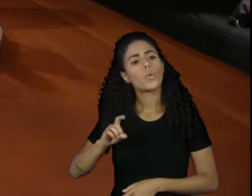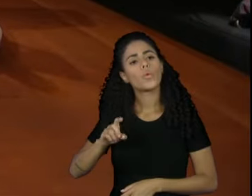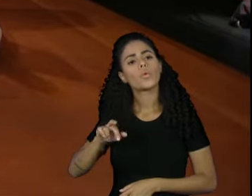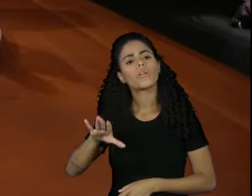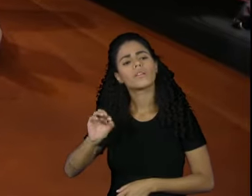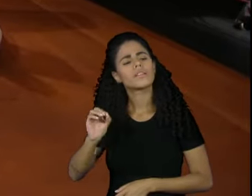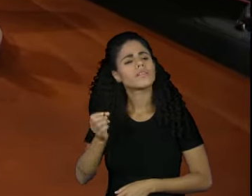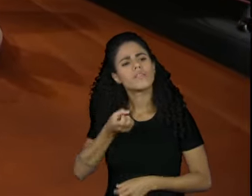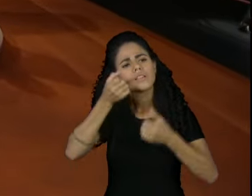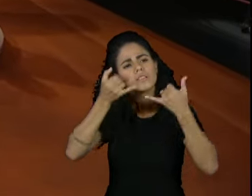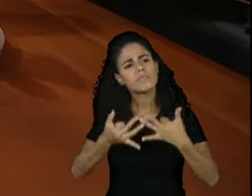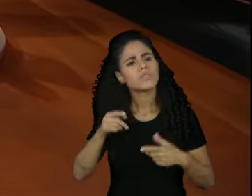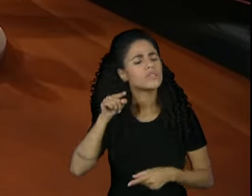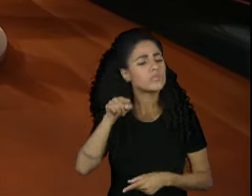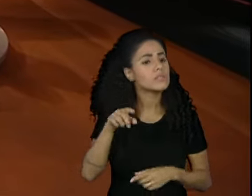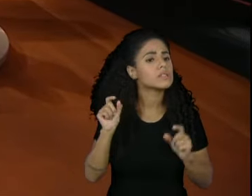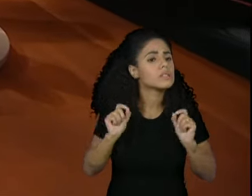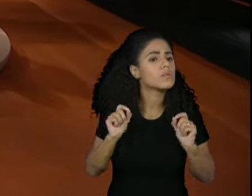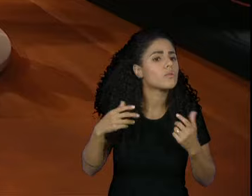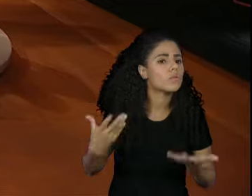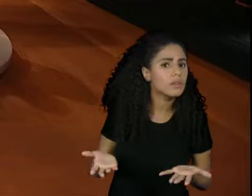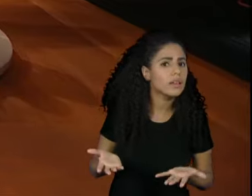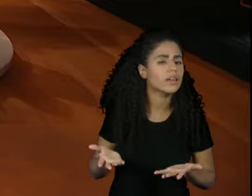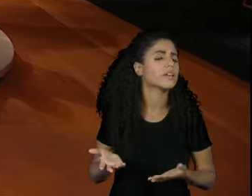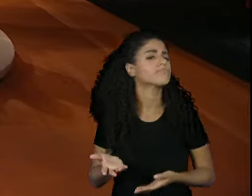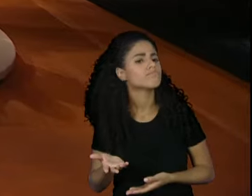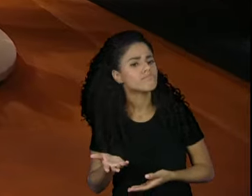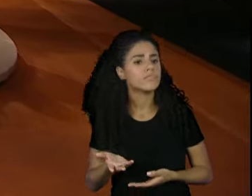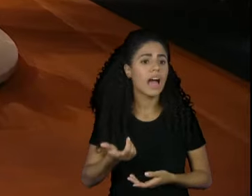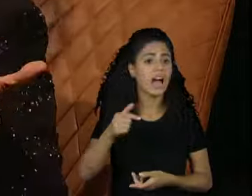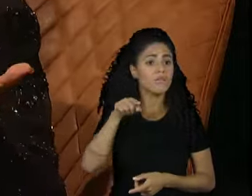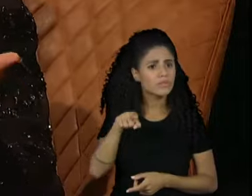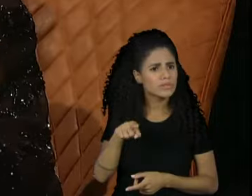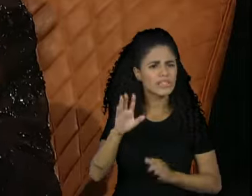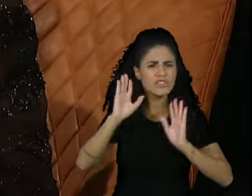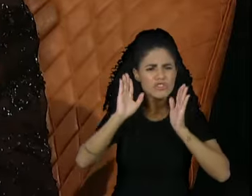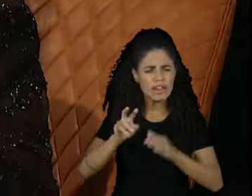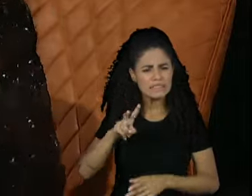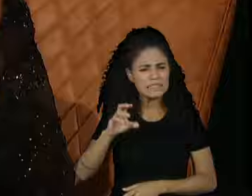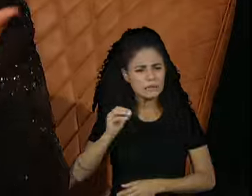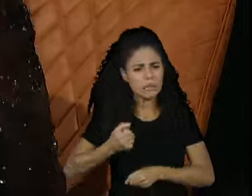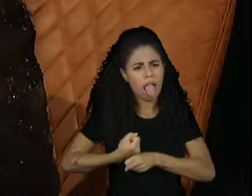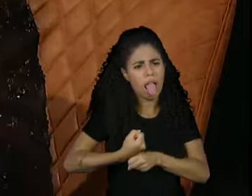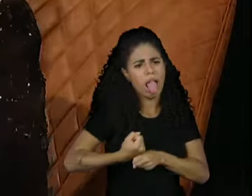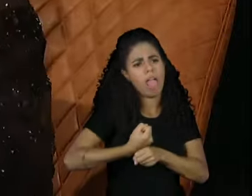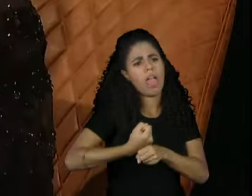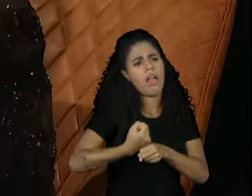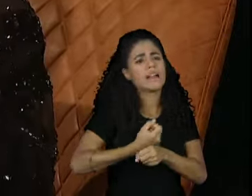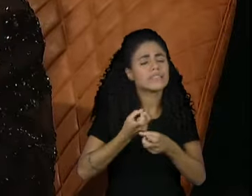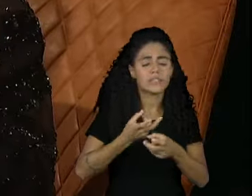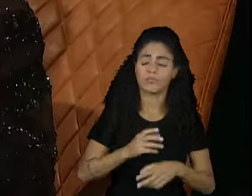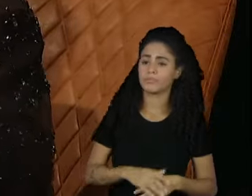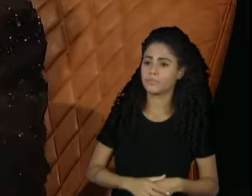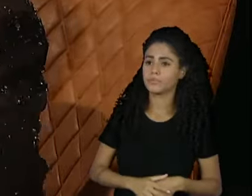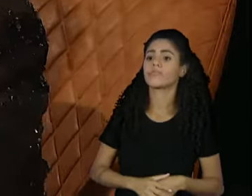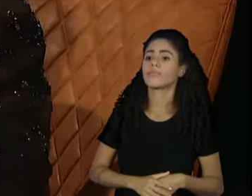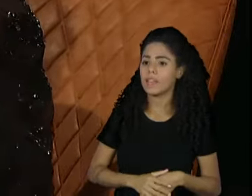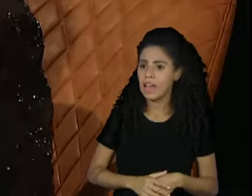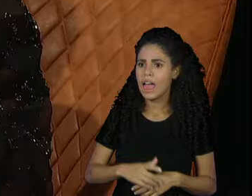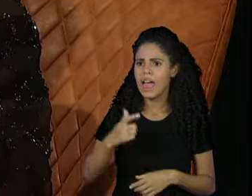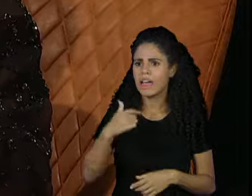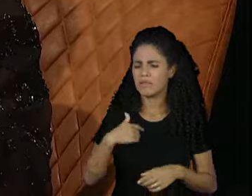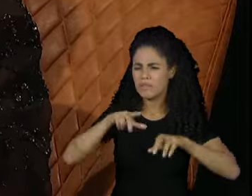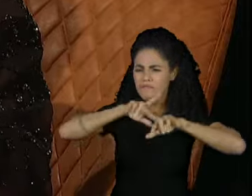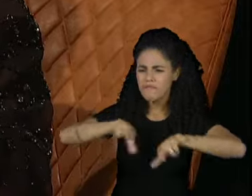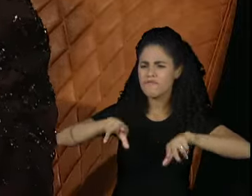não queria. Então você bancou isso e porque uma sofreu. pessoa que tem muito mais de 50 anos de carreira, os meus discos são muito poucos discos, mas eu tenho